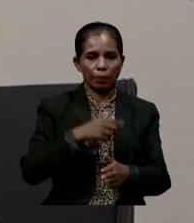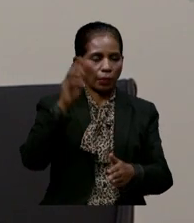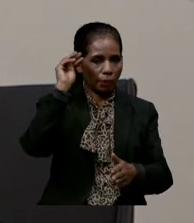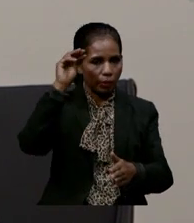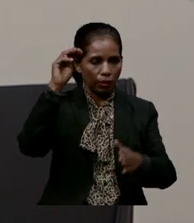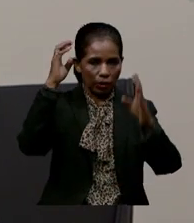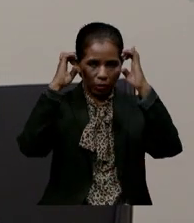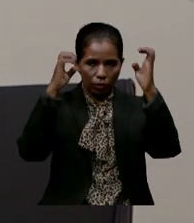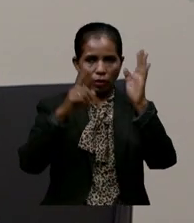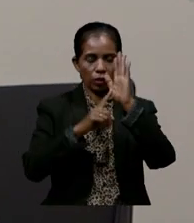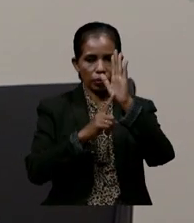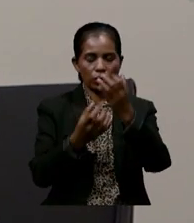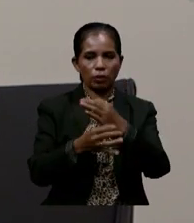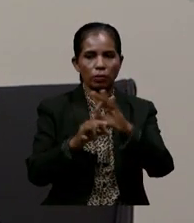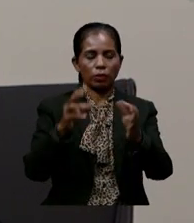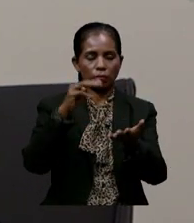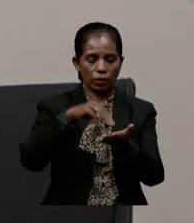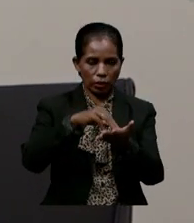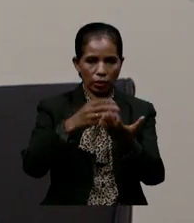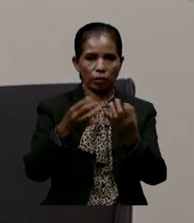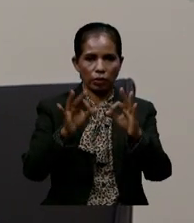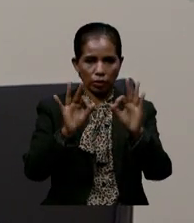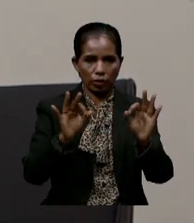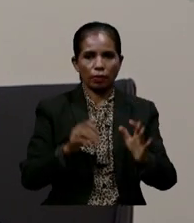da Educação foi na minha matéria.